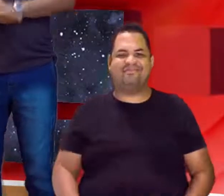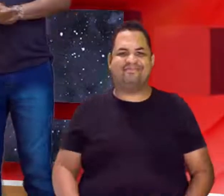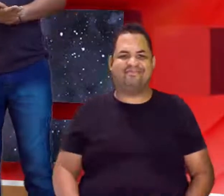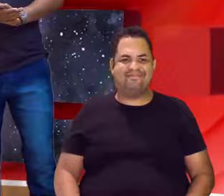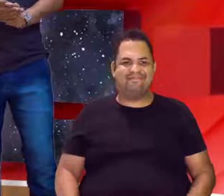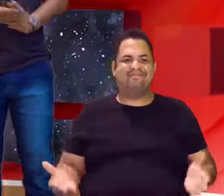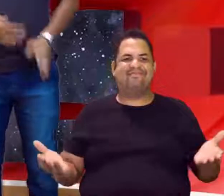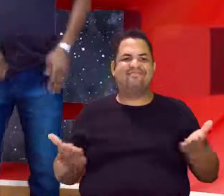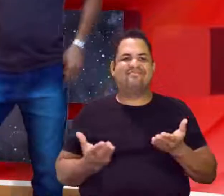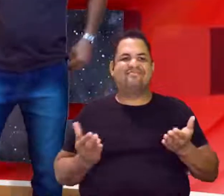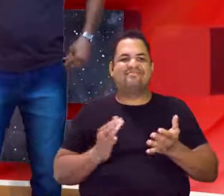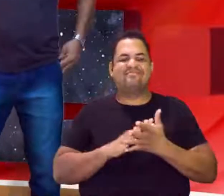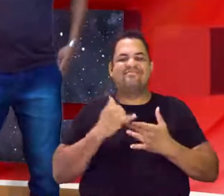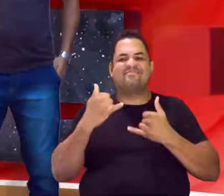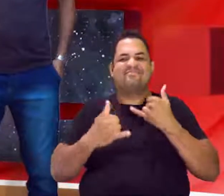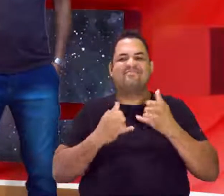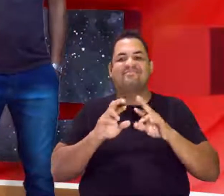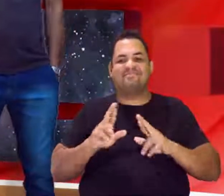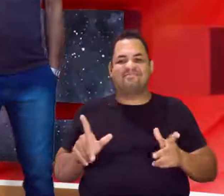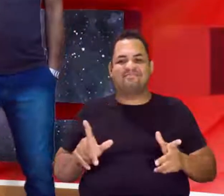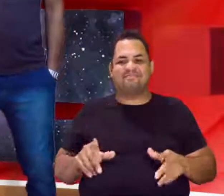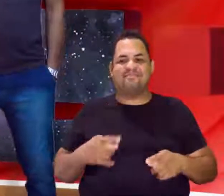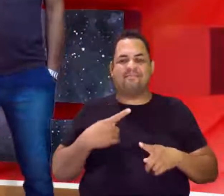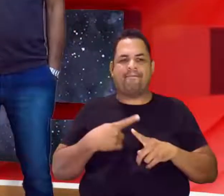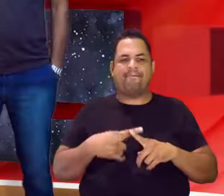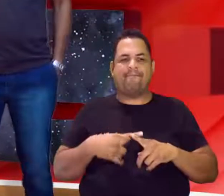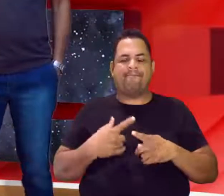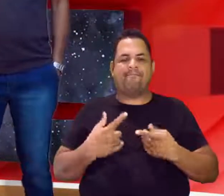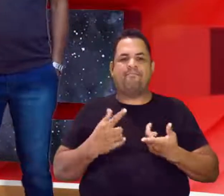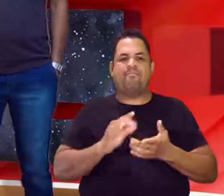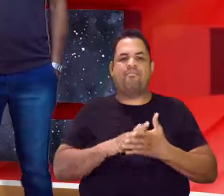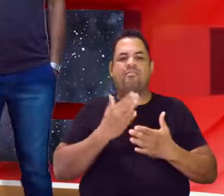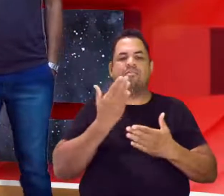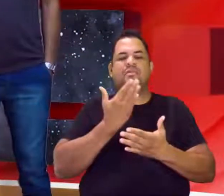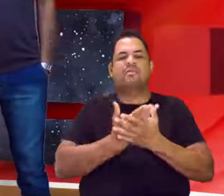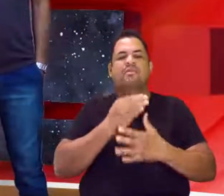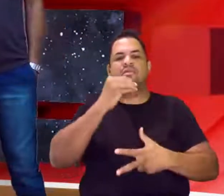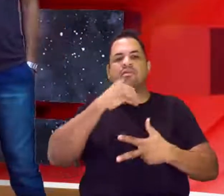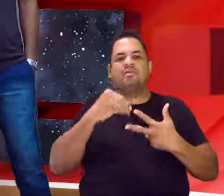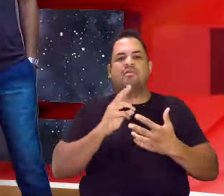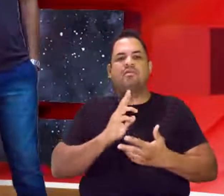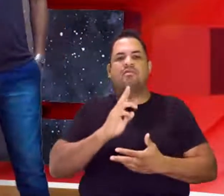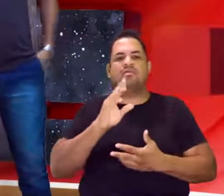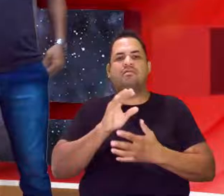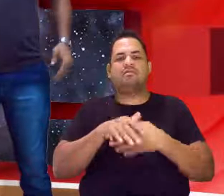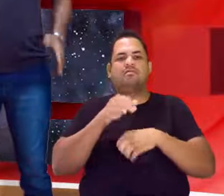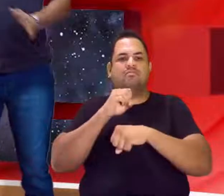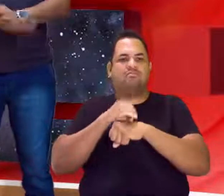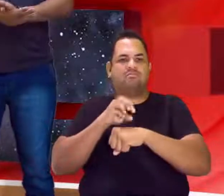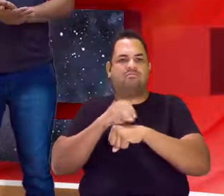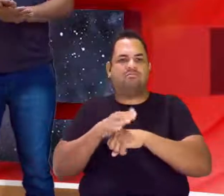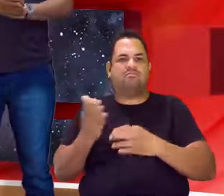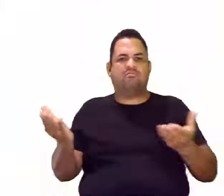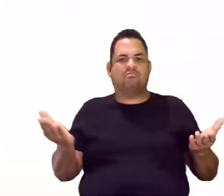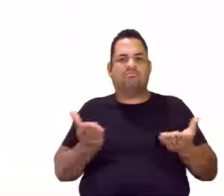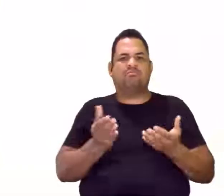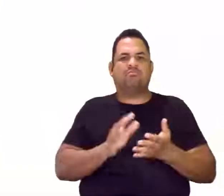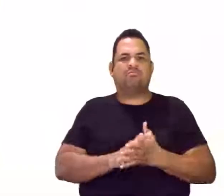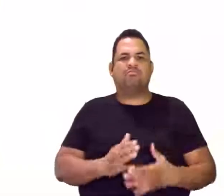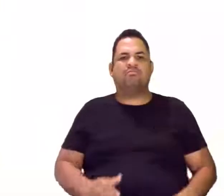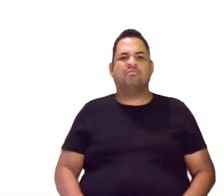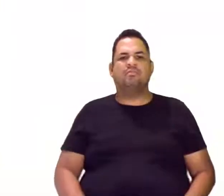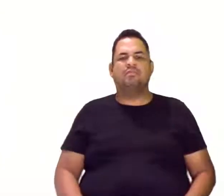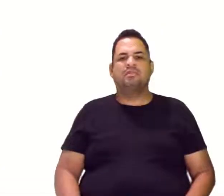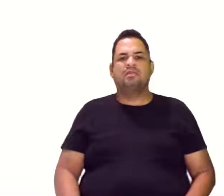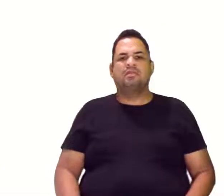E hoje a gente brinca de jeito diferente, né? Porque se a aula é do Enem, a gente continua dando dicas para vocês. Então vamos lá na telinha? Para